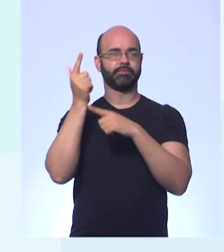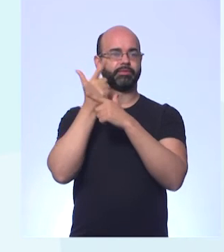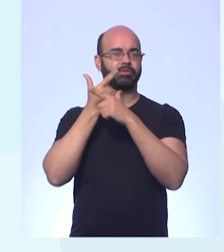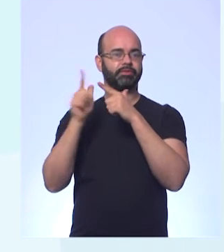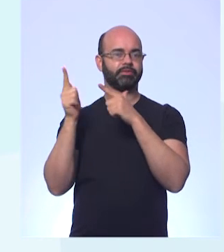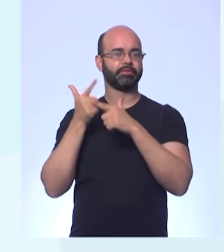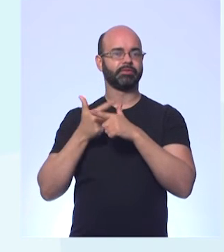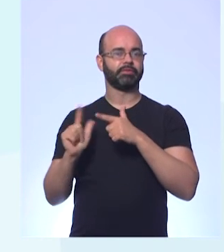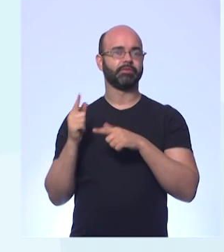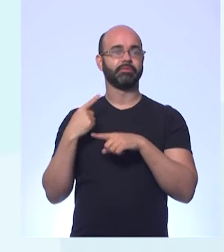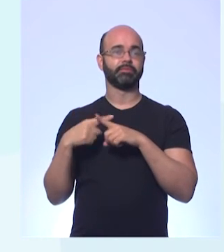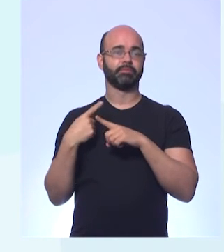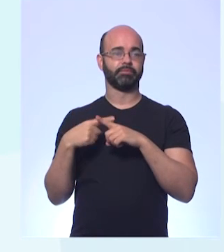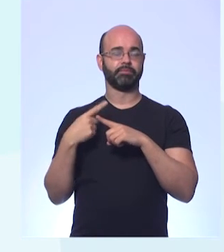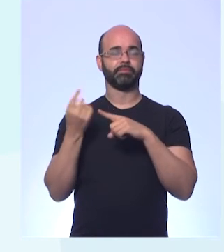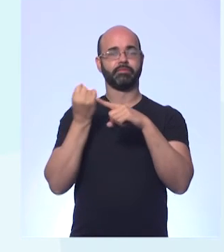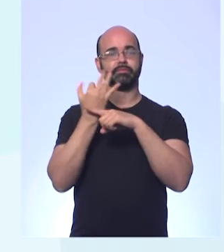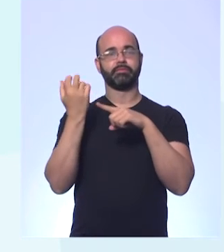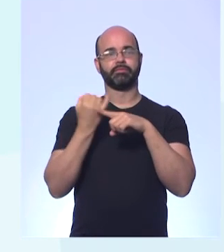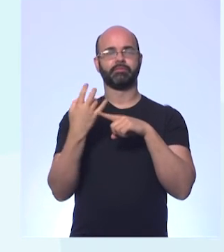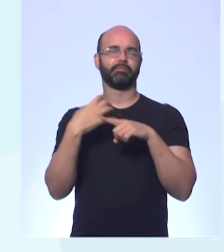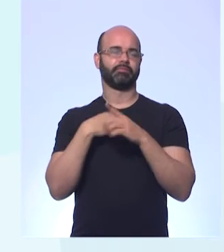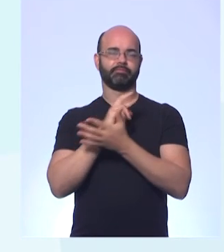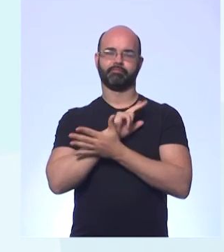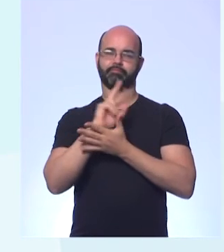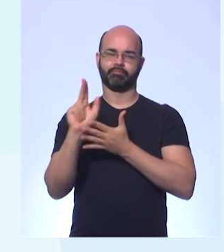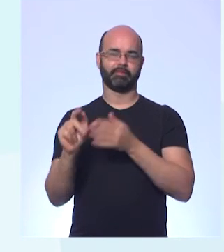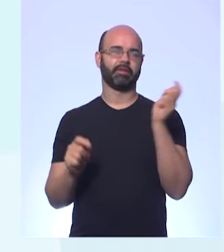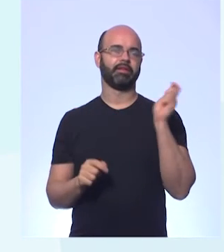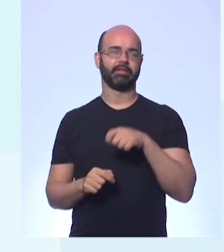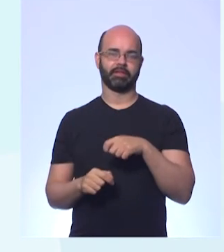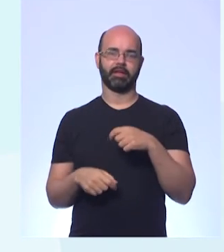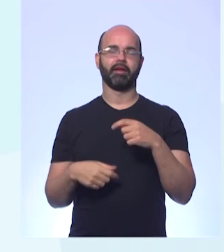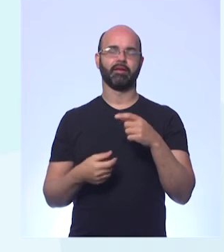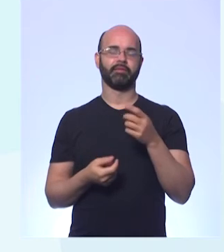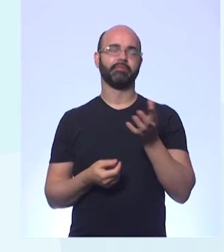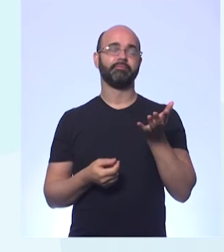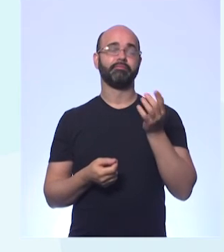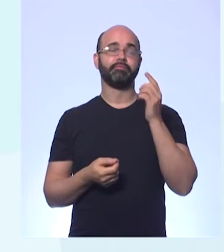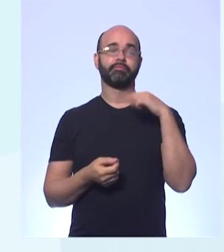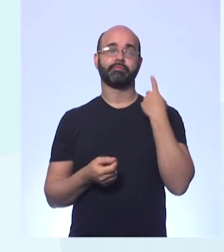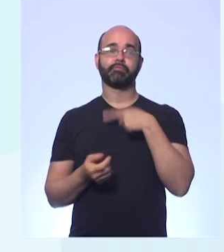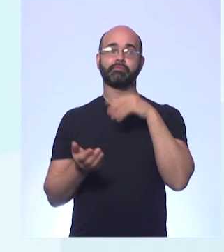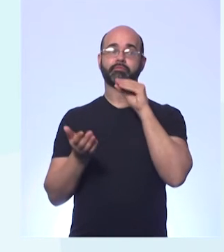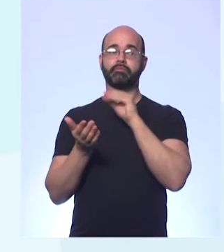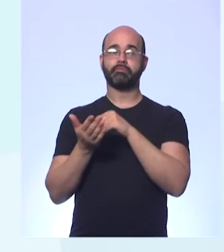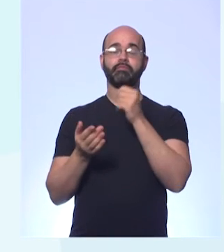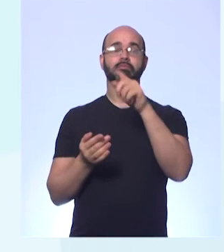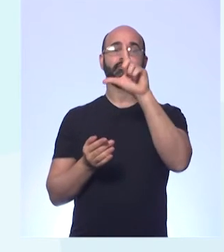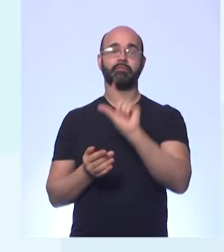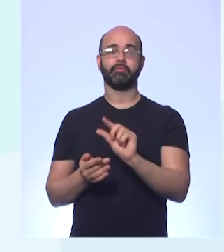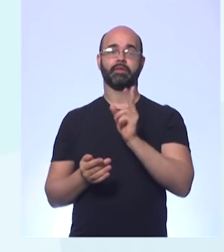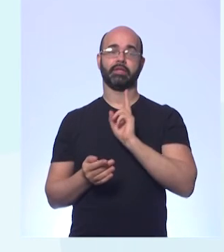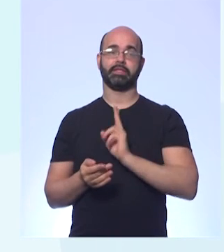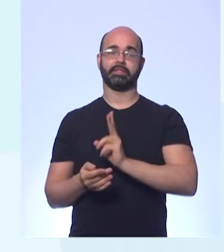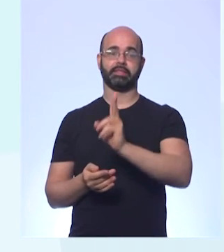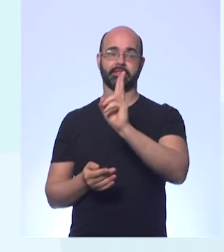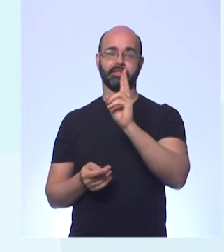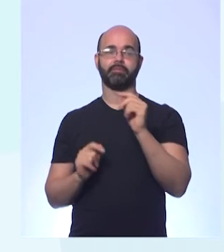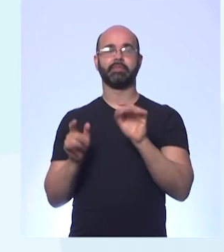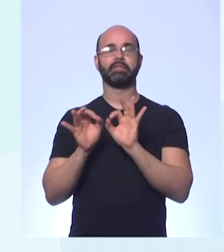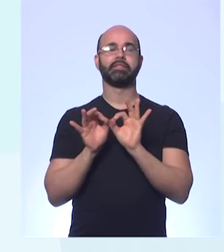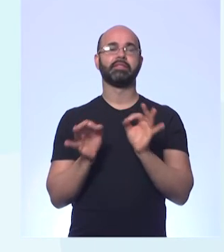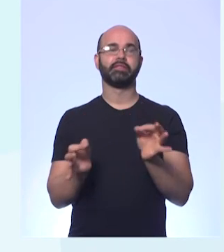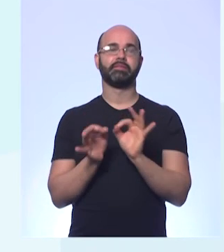as frações, elas podem ser escritas de diversas maneiras. Então, a gente sempre coloca a menor delas, tá certo? A